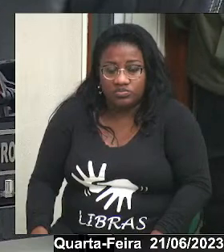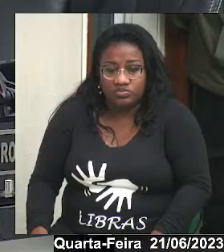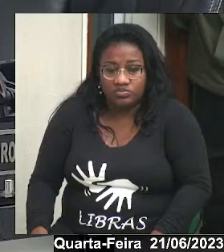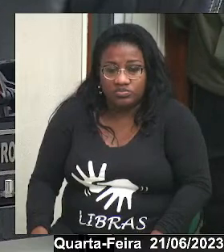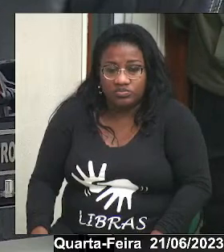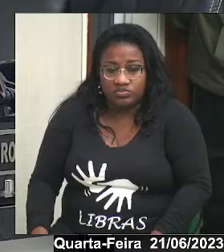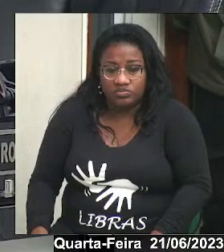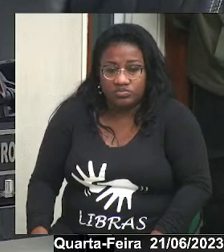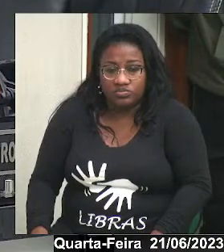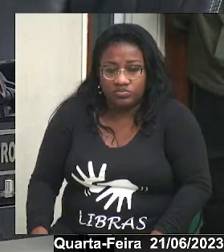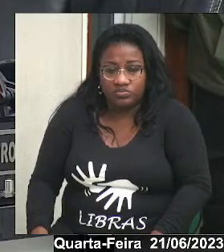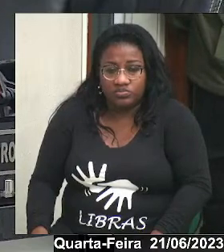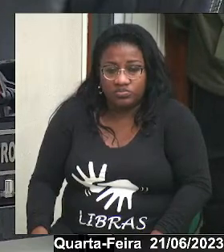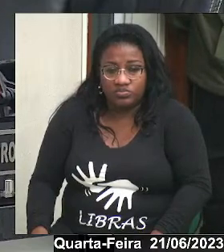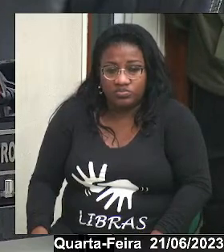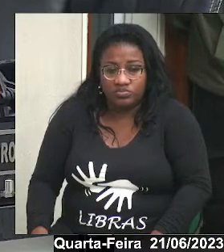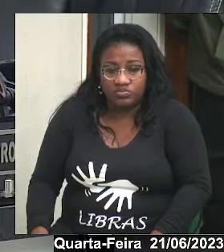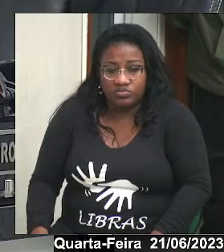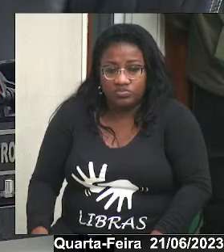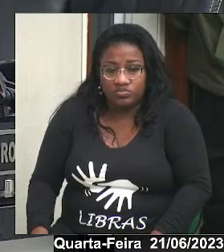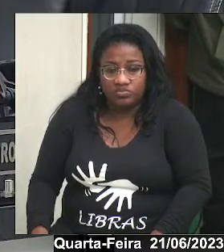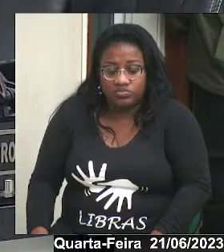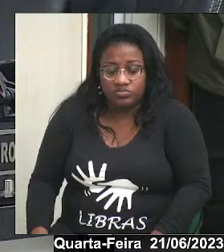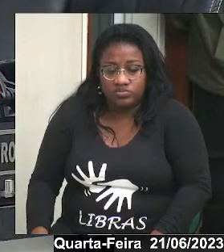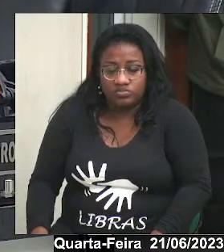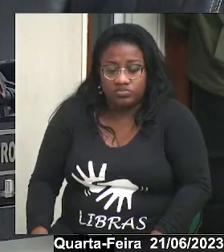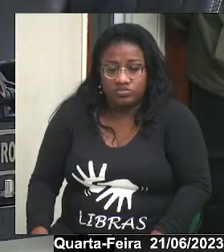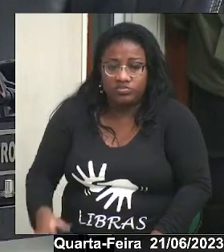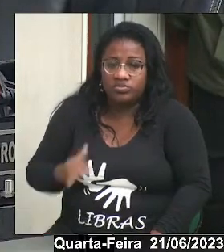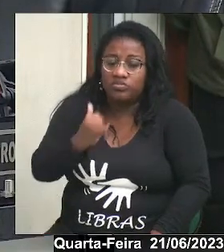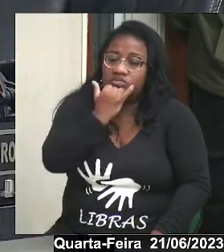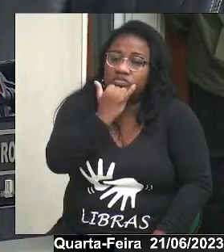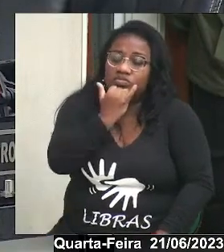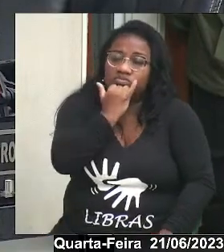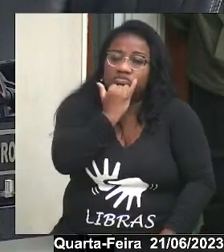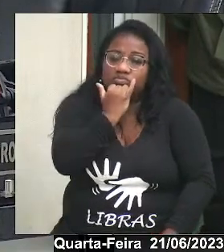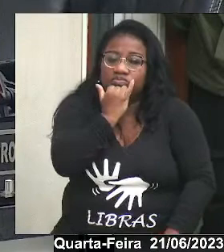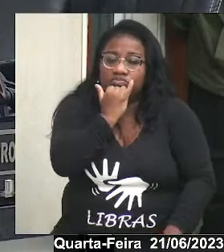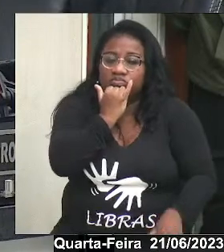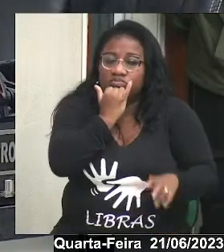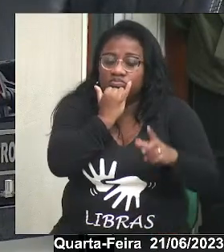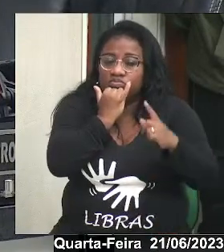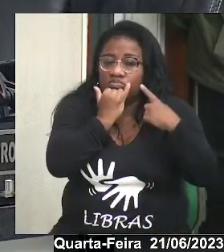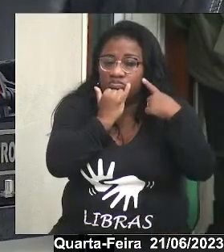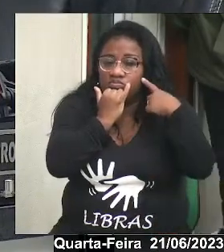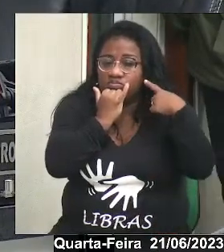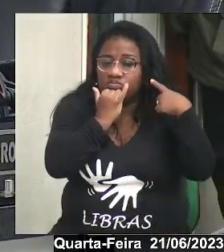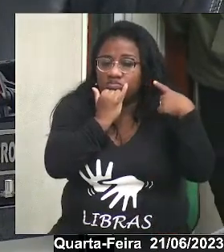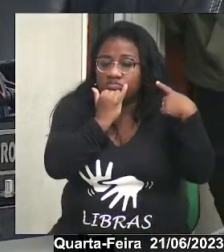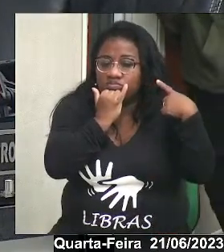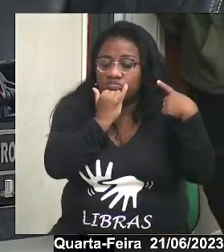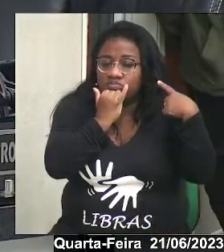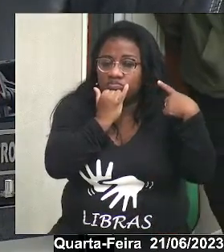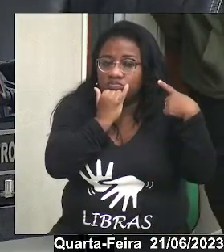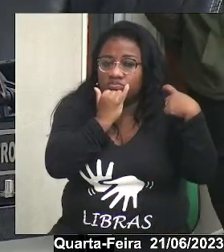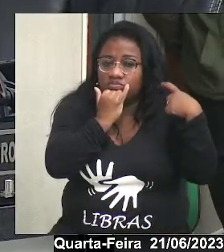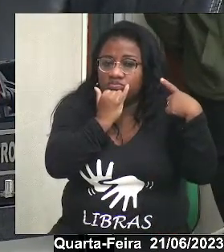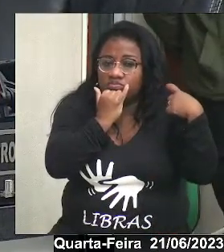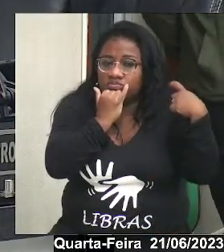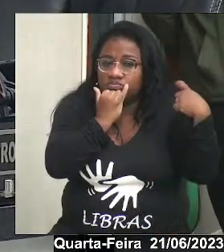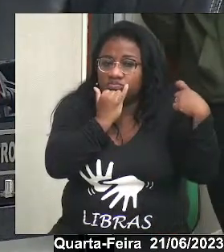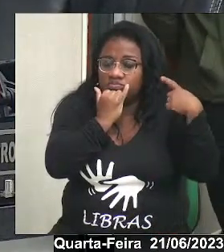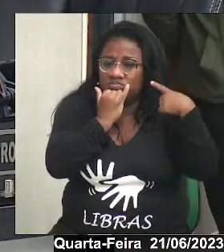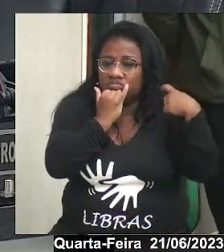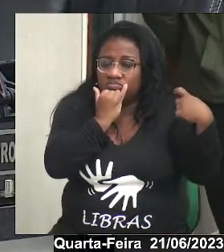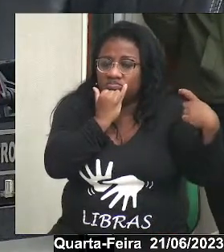categorias, sub-11, sub-13, sub-15, sub-17 e sub-20. Não só masculino, mas também feminino. E